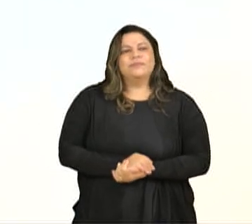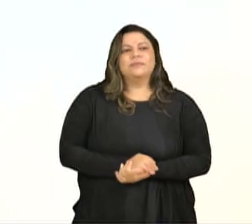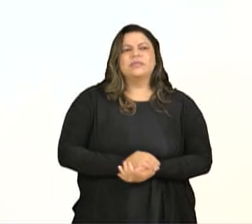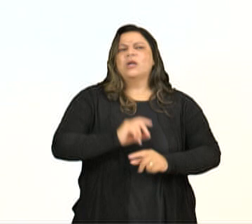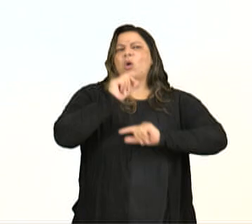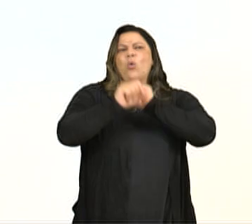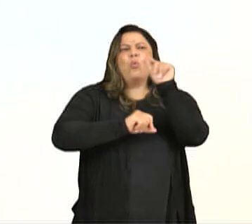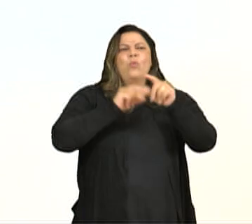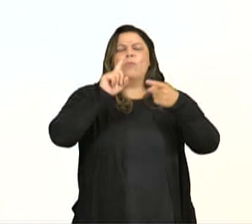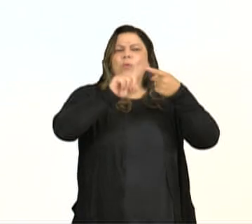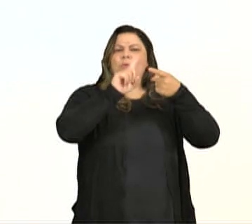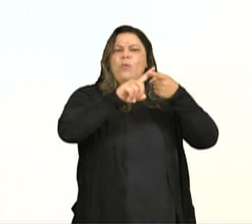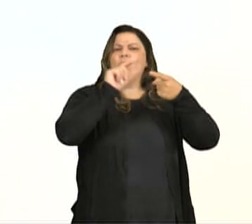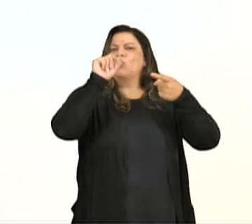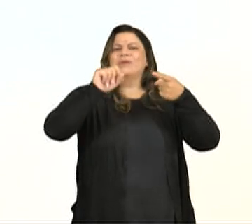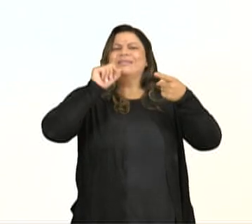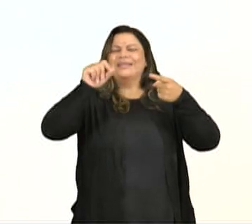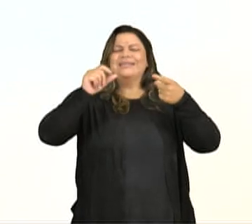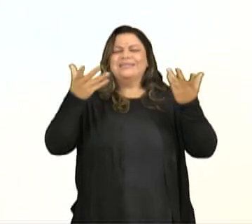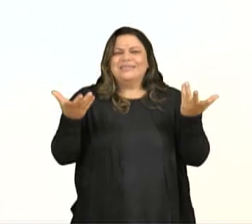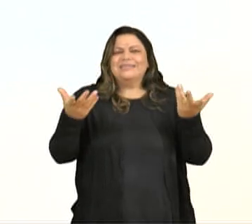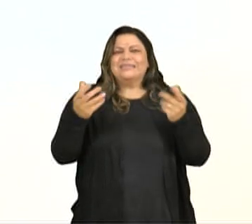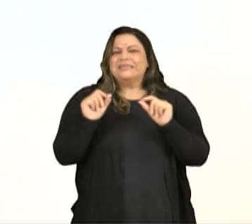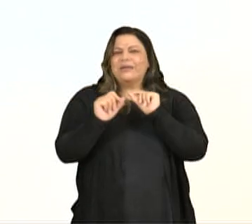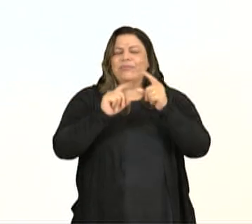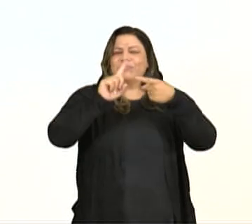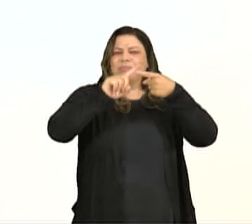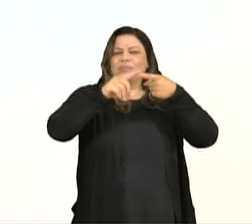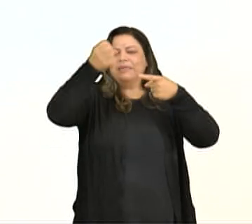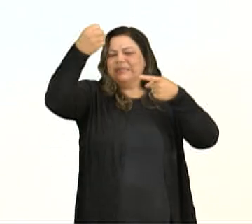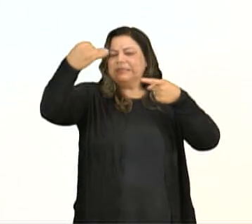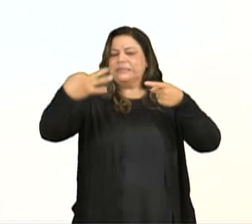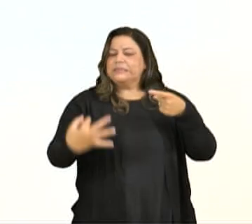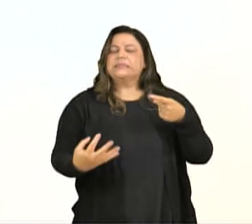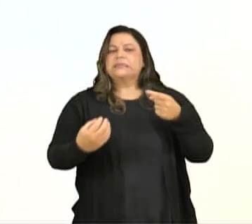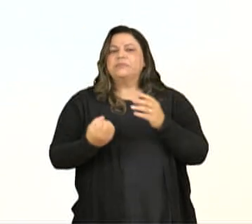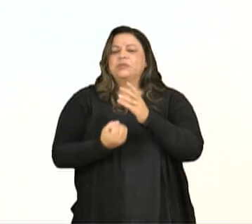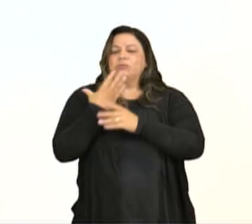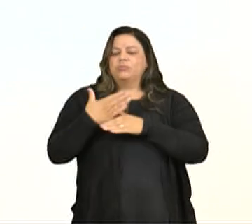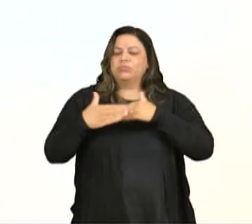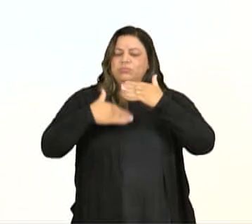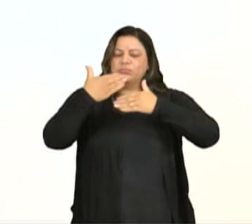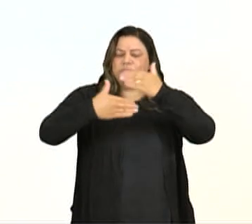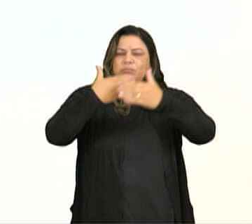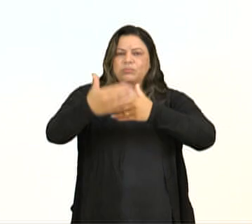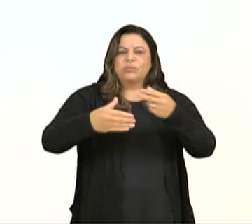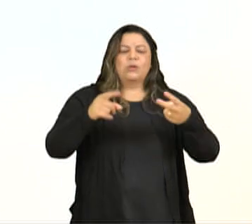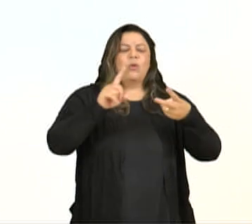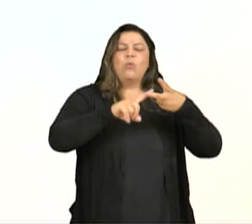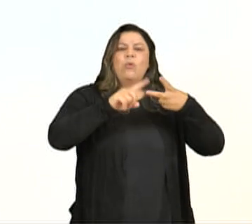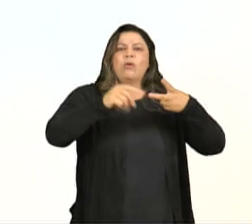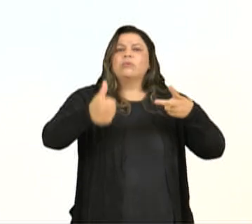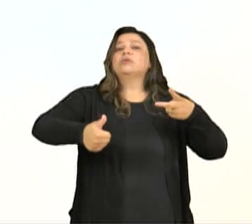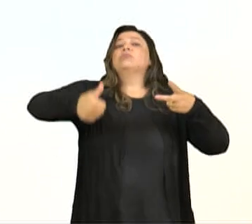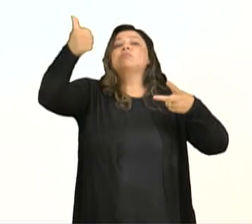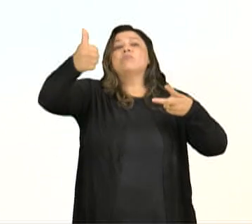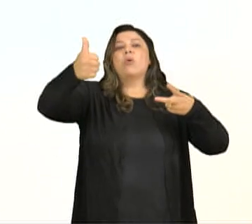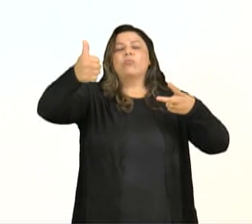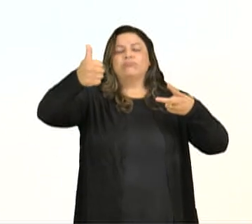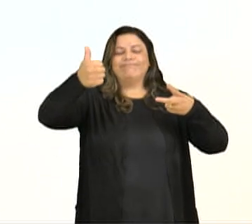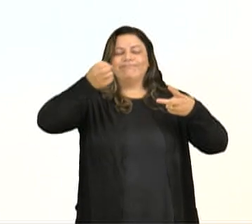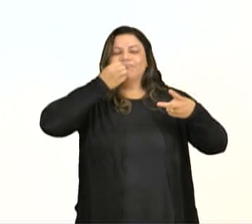e escrever para mim. Quais as vantagens de se utilizar esses recursos? E qual recurso renovável está